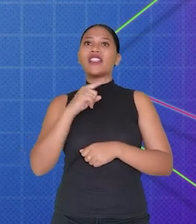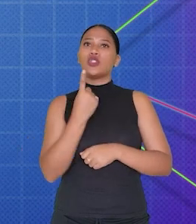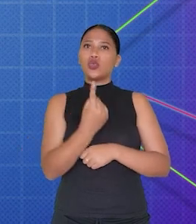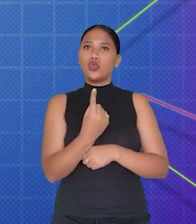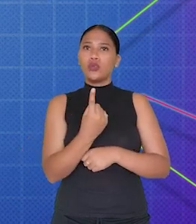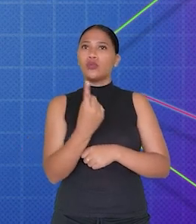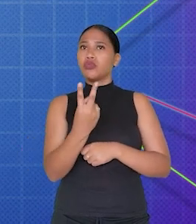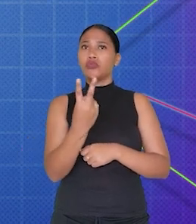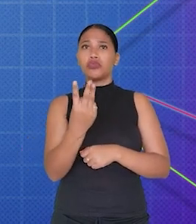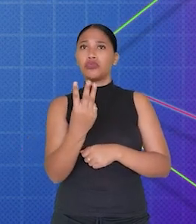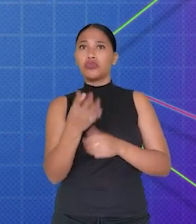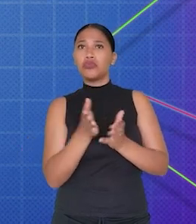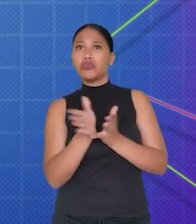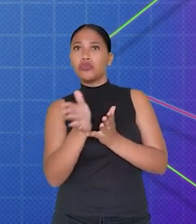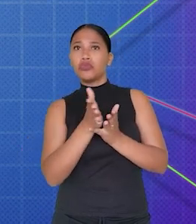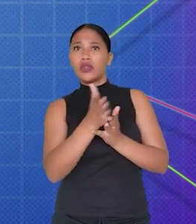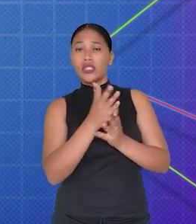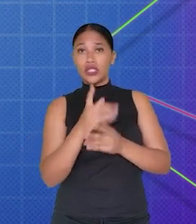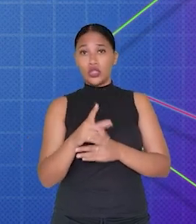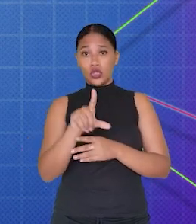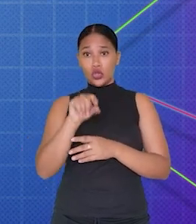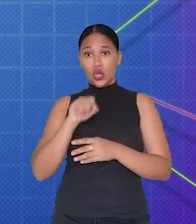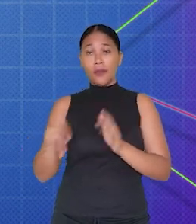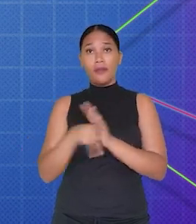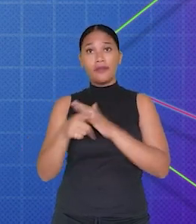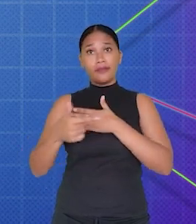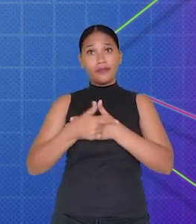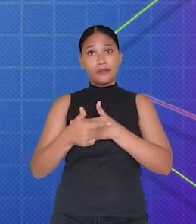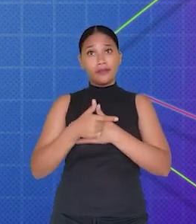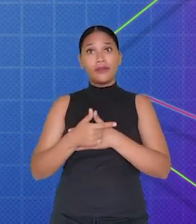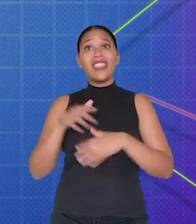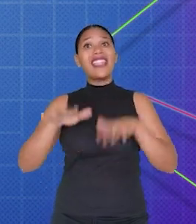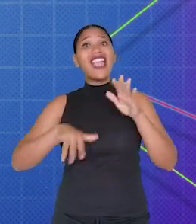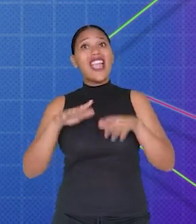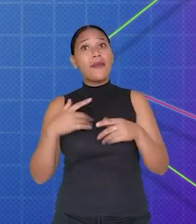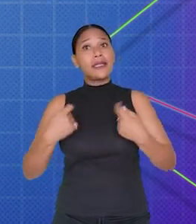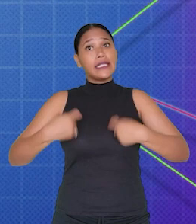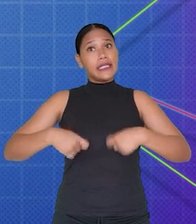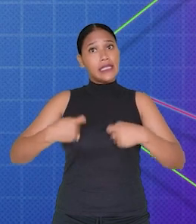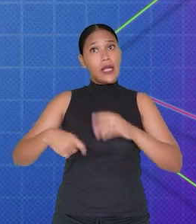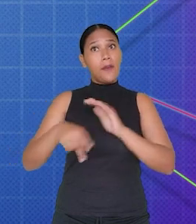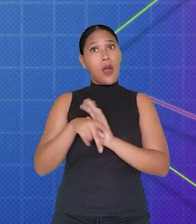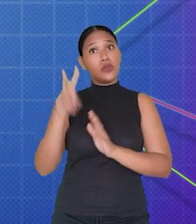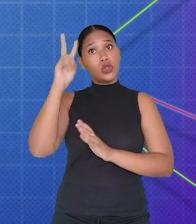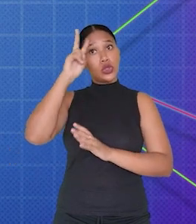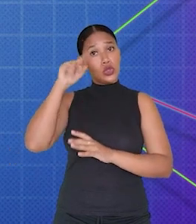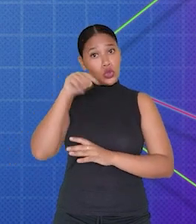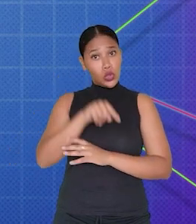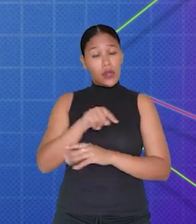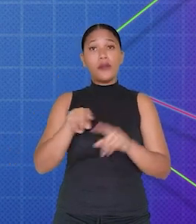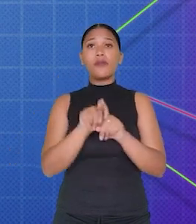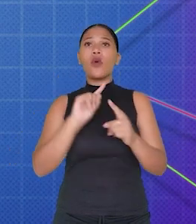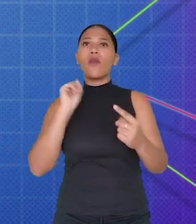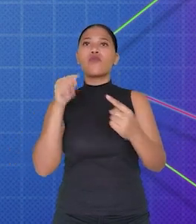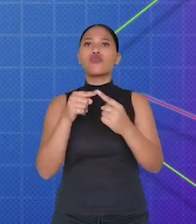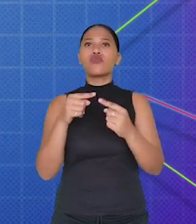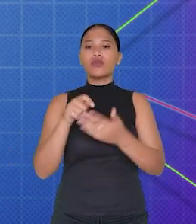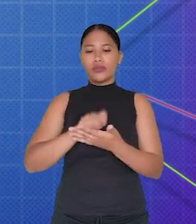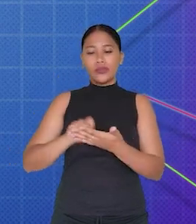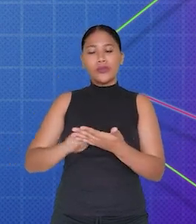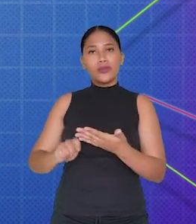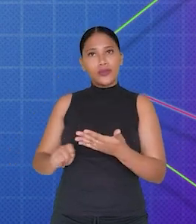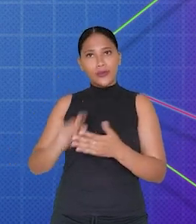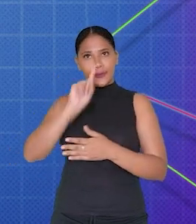de um arco ao mesmo tempo. A escolha do arco certo para um personagem depende das necessidades da história e dos objetivos